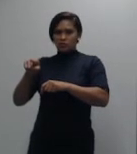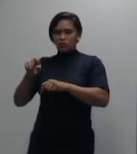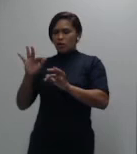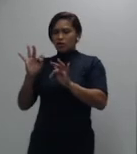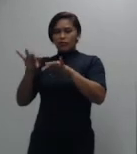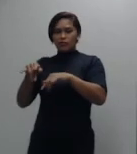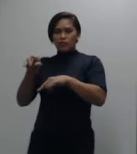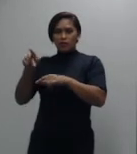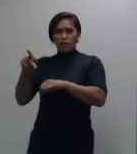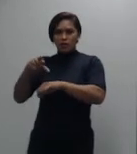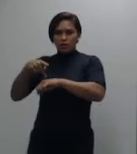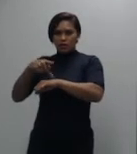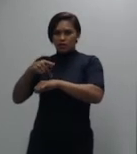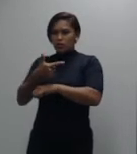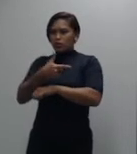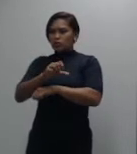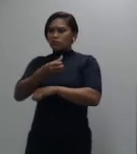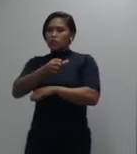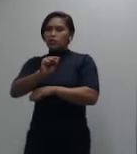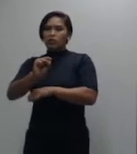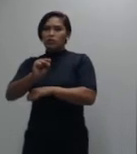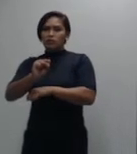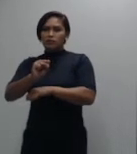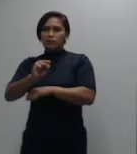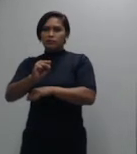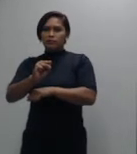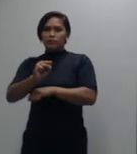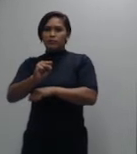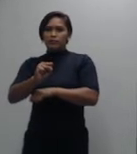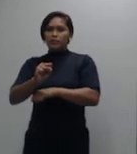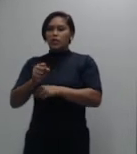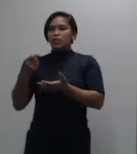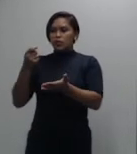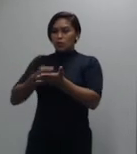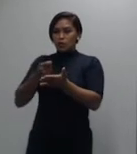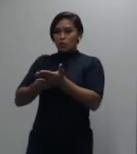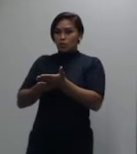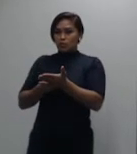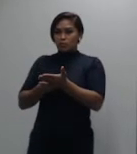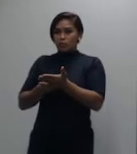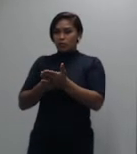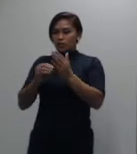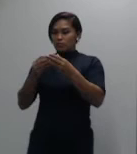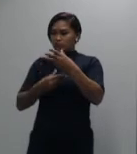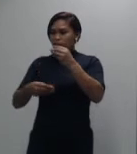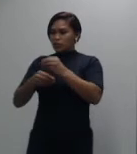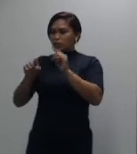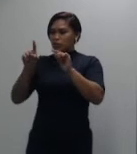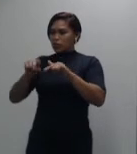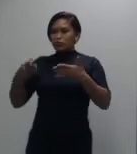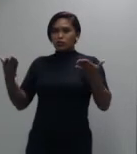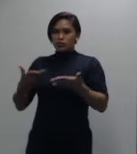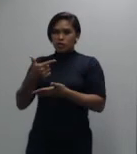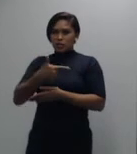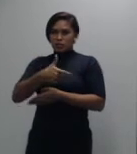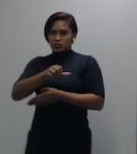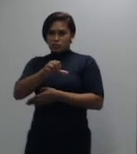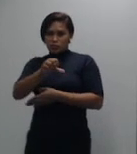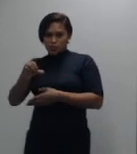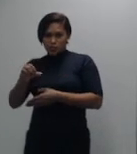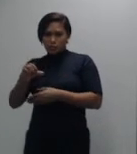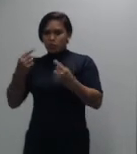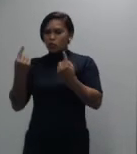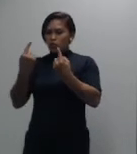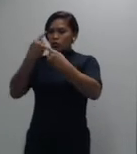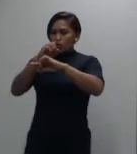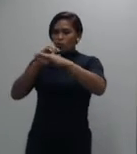lá desde 2008 essa eventual cobrança dos atletas já está se você dois dos menores contra uma